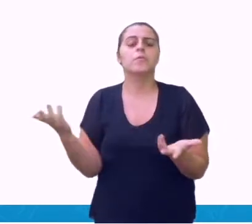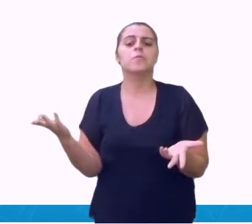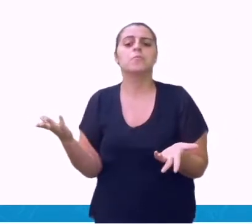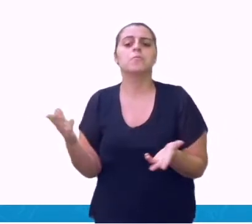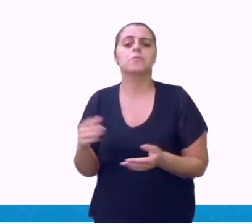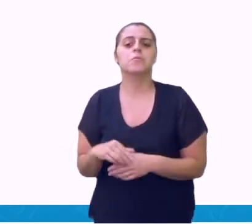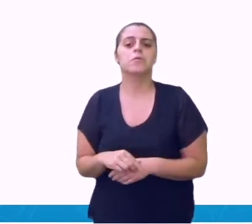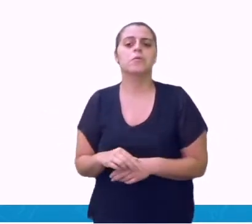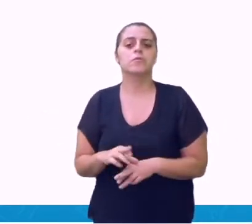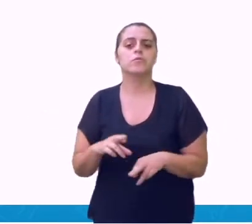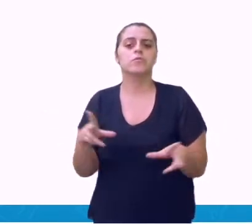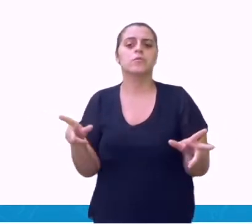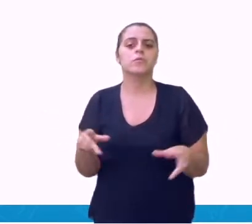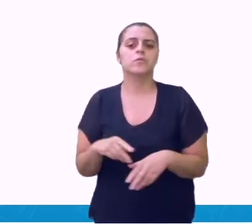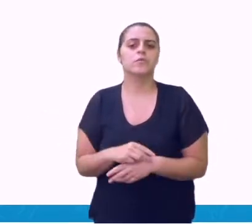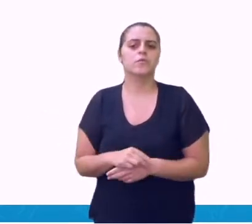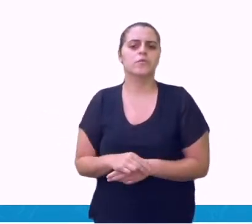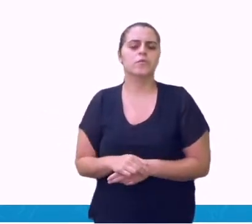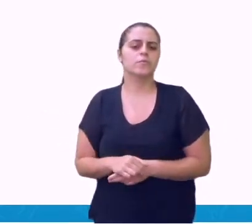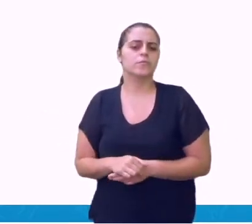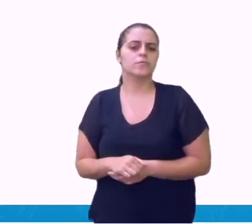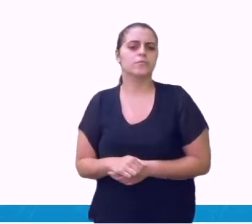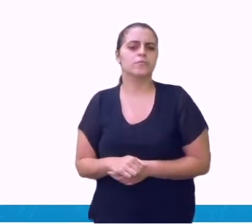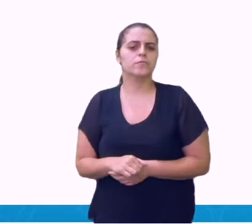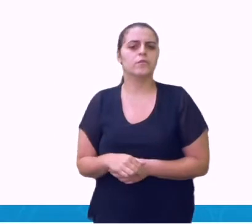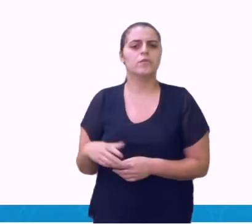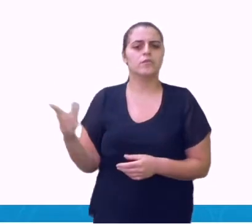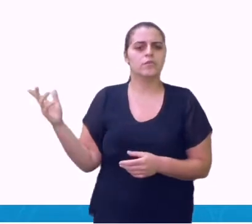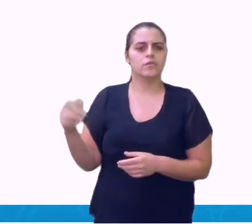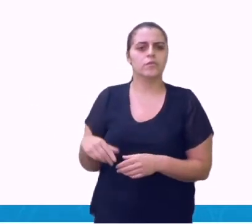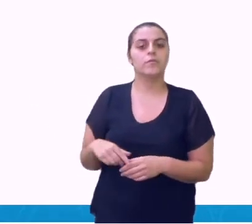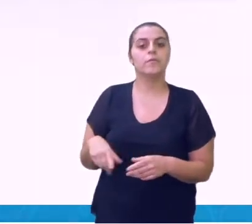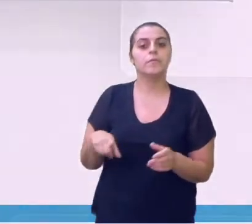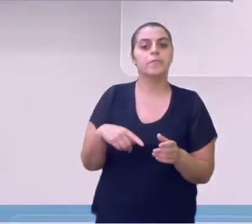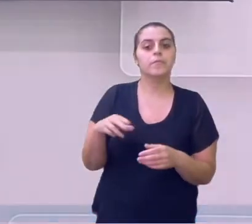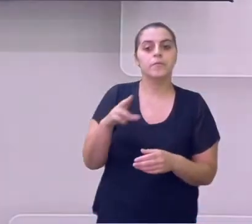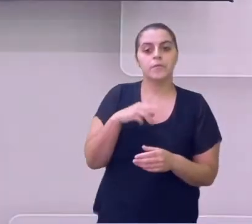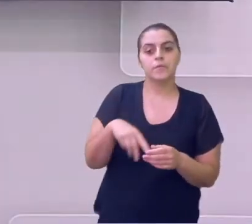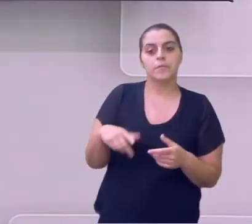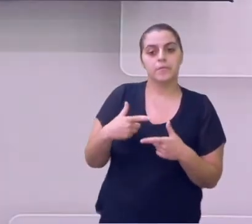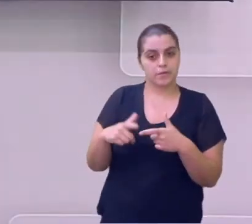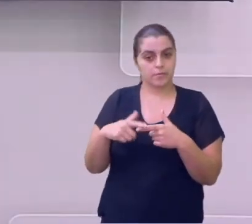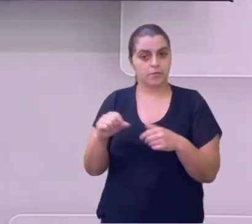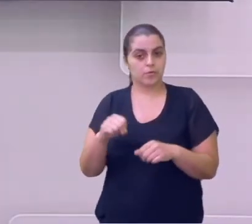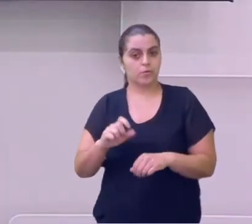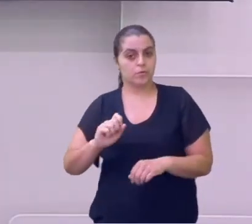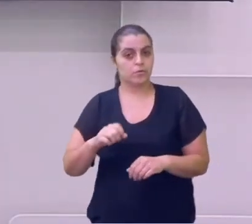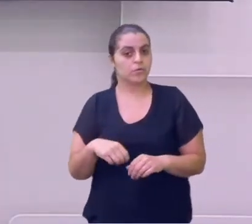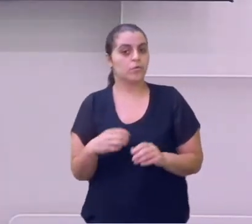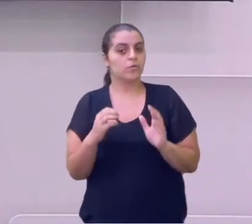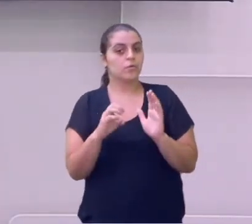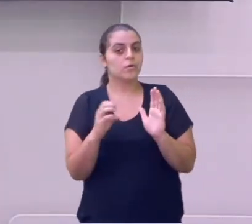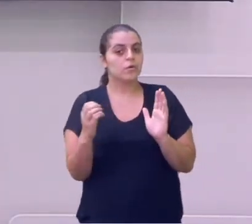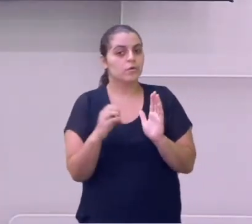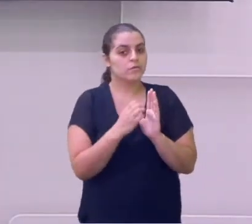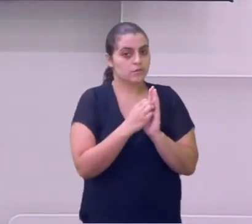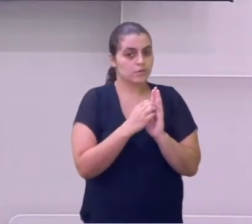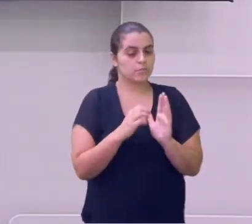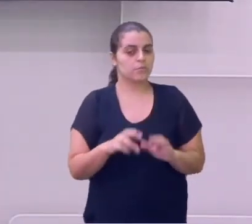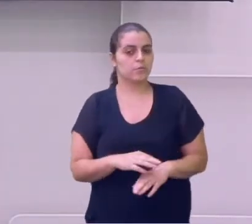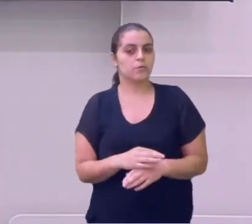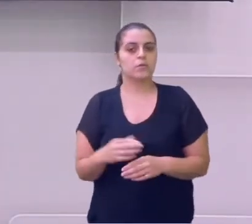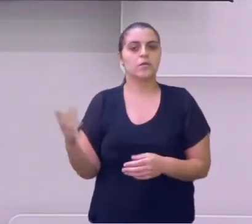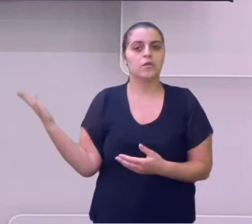situação-problema? A diferença é que na situação-problema, o sinal ele não